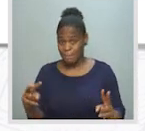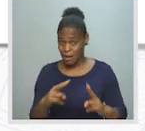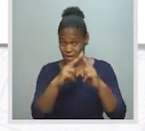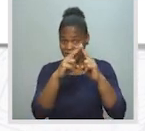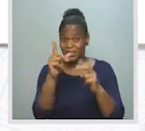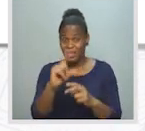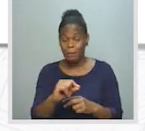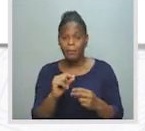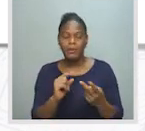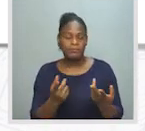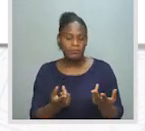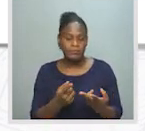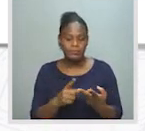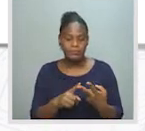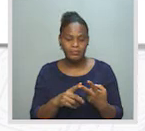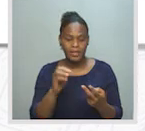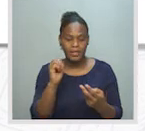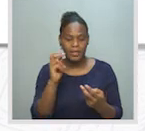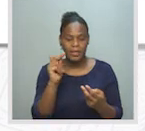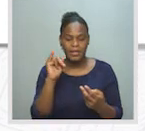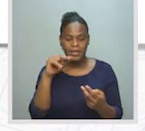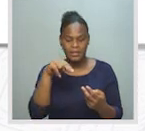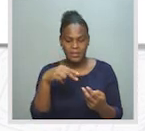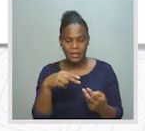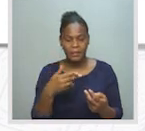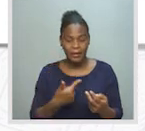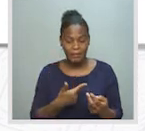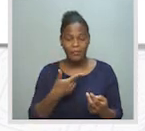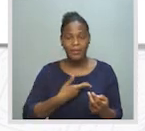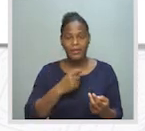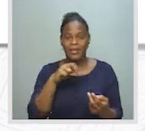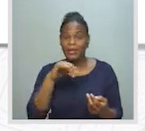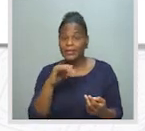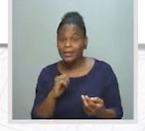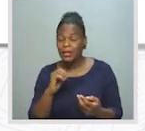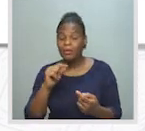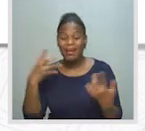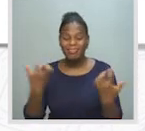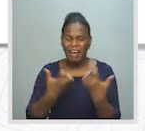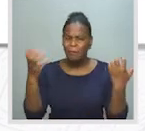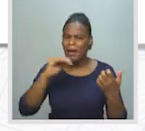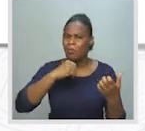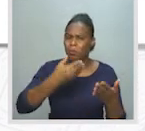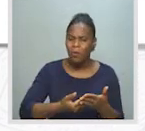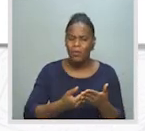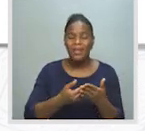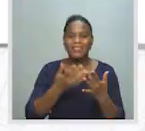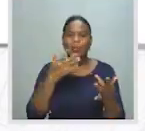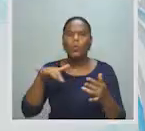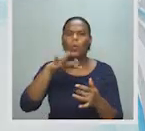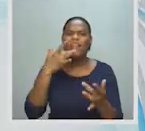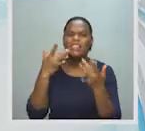em Paris e em Saint-Denis. E o ataque mais mortal foi no Teatro